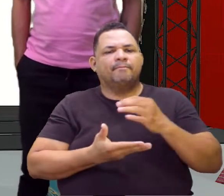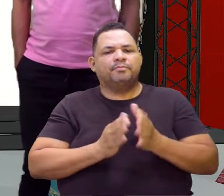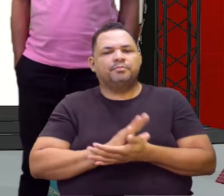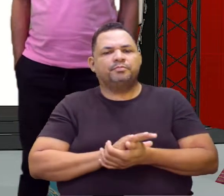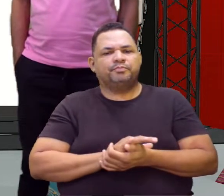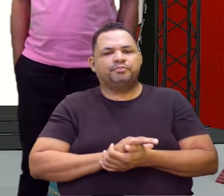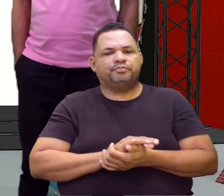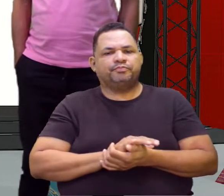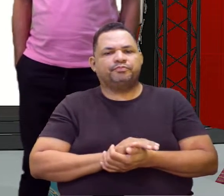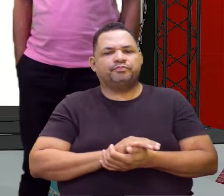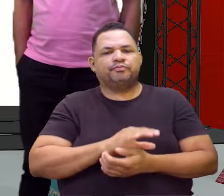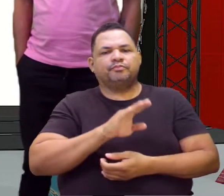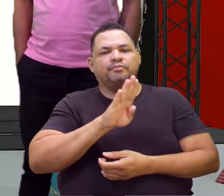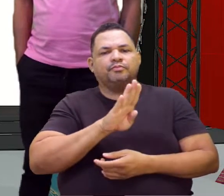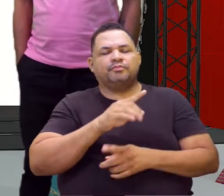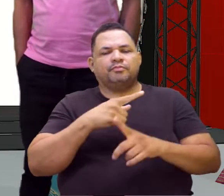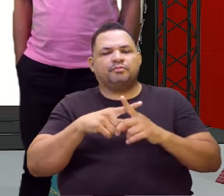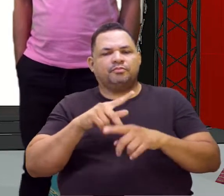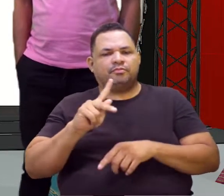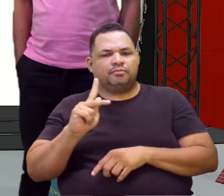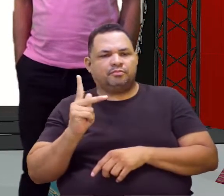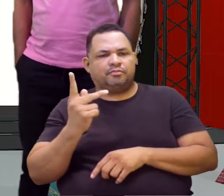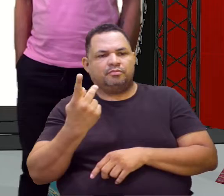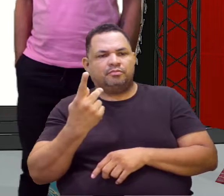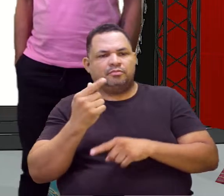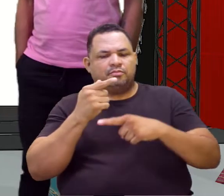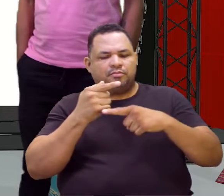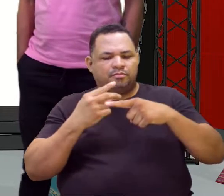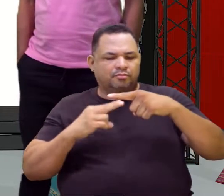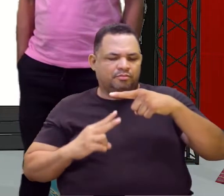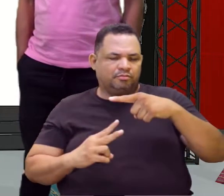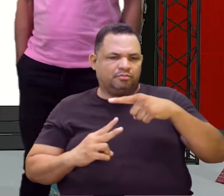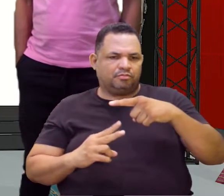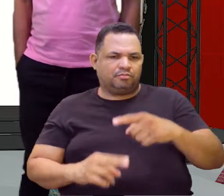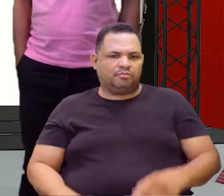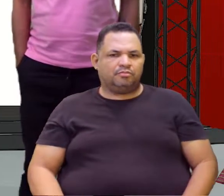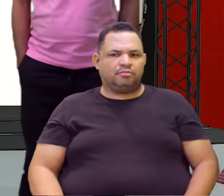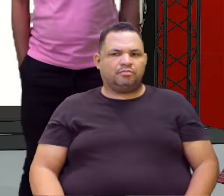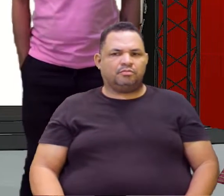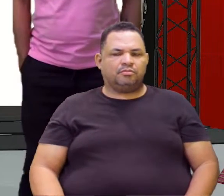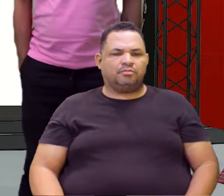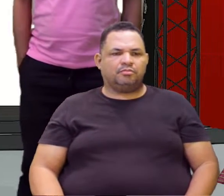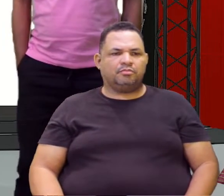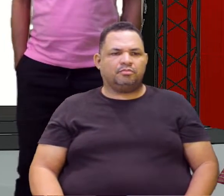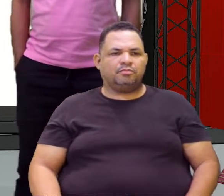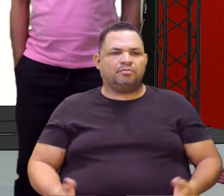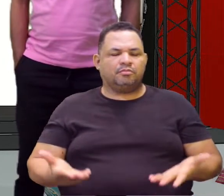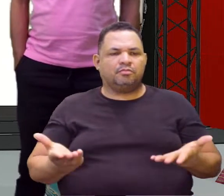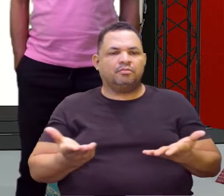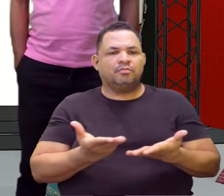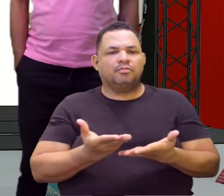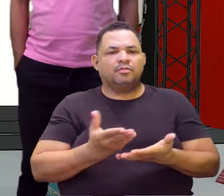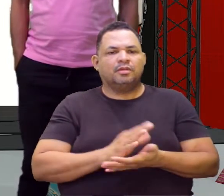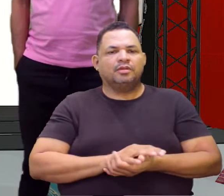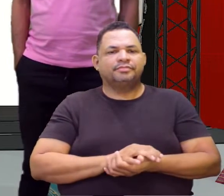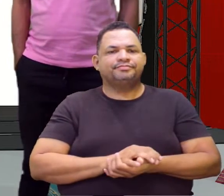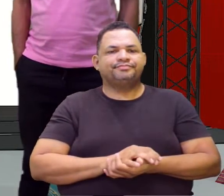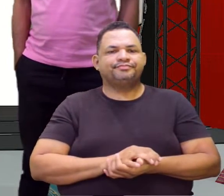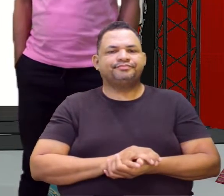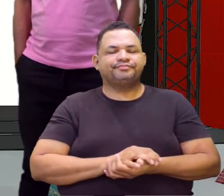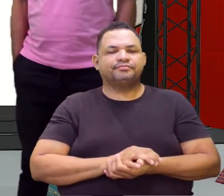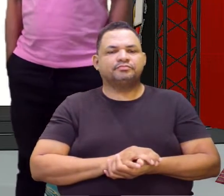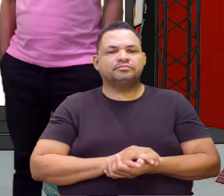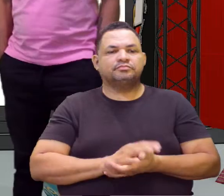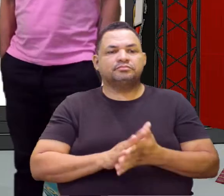altura, multiplica pelo o valor, pela medida da altura e divide por 2. Tá certo? Perfeito. Agora o professor Maurício estava falando, né, de